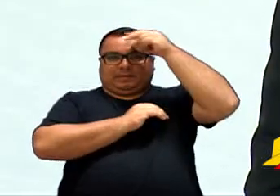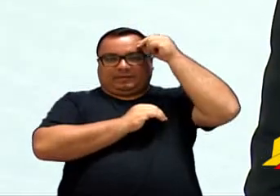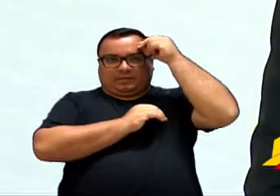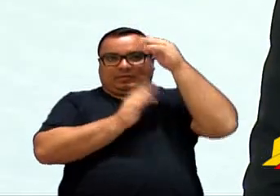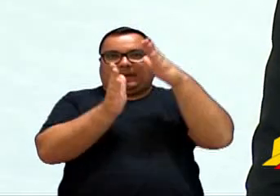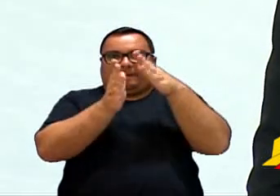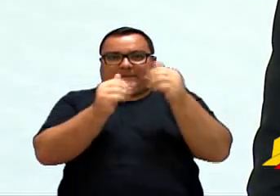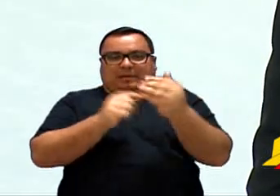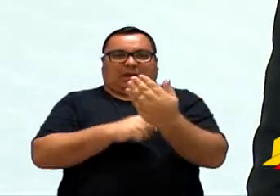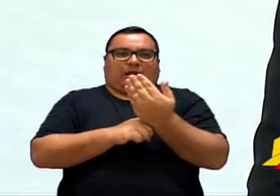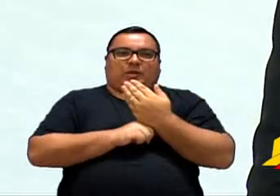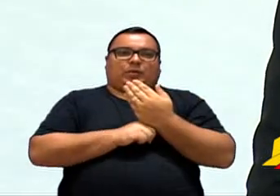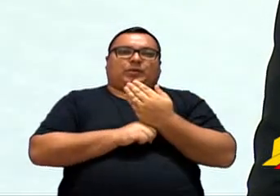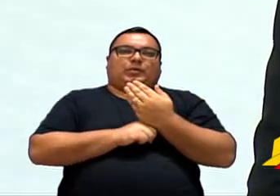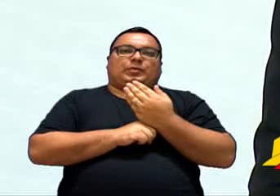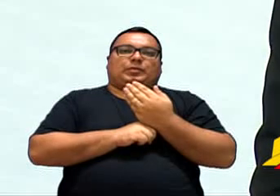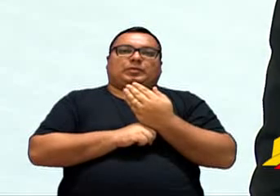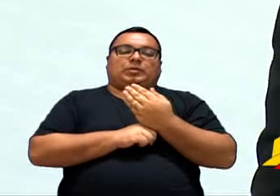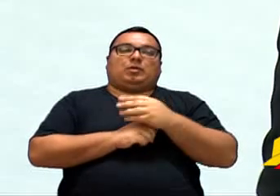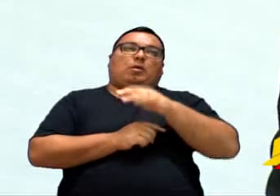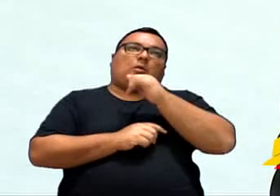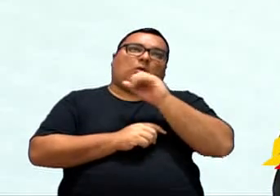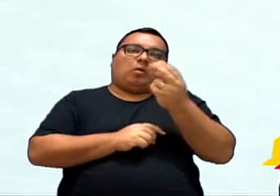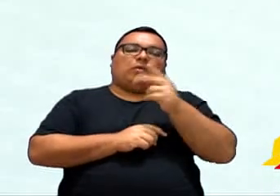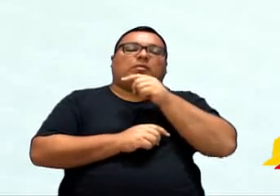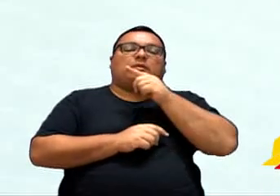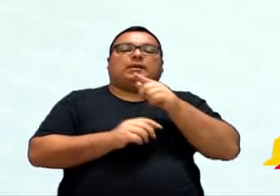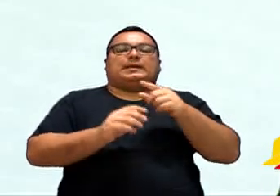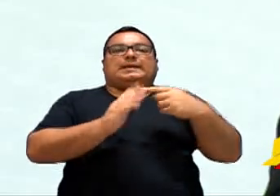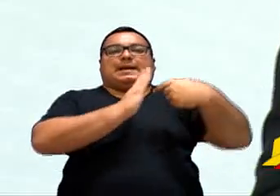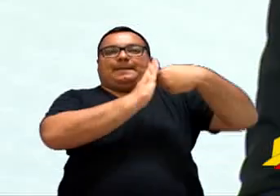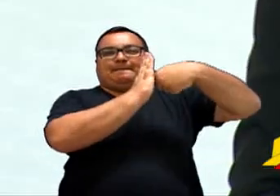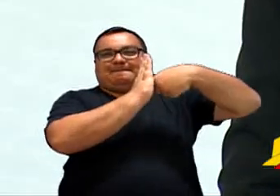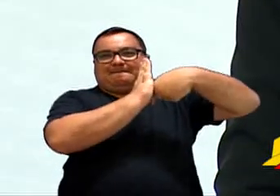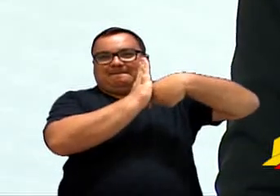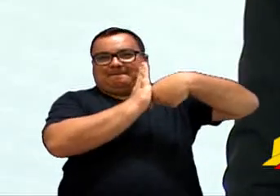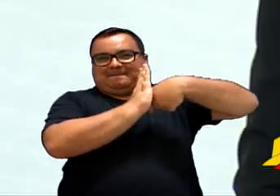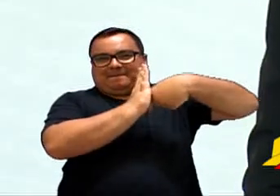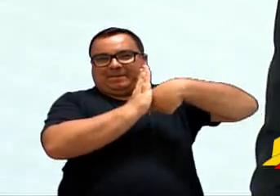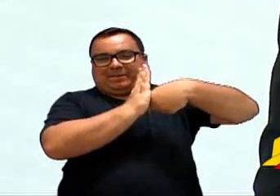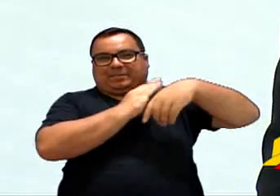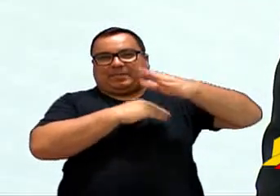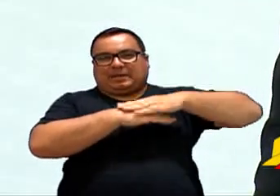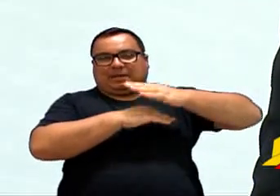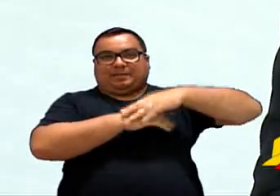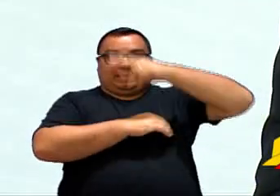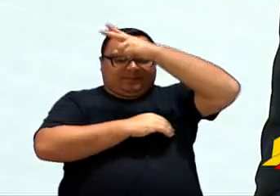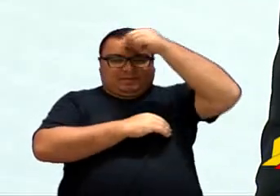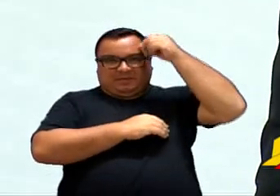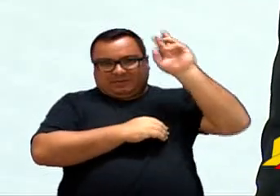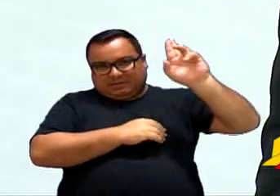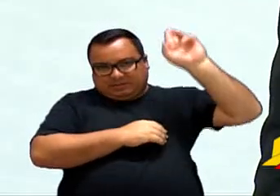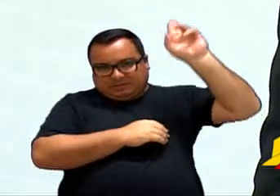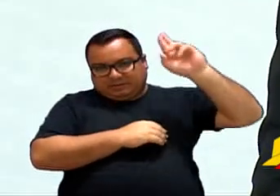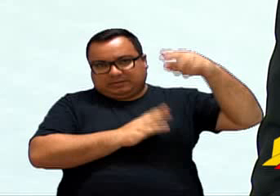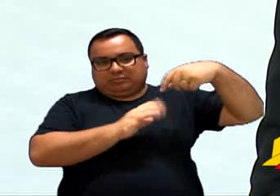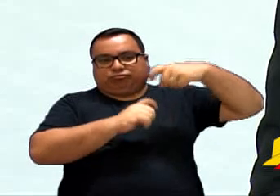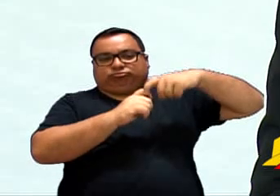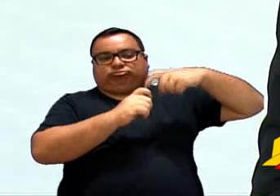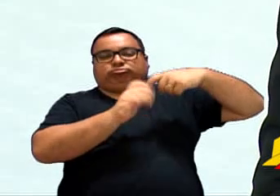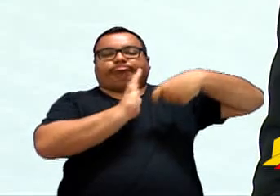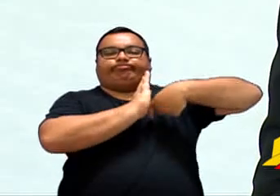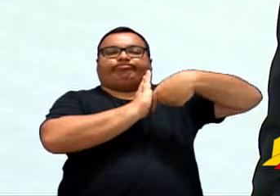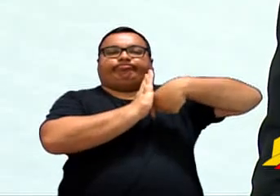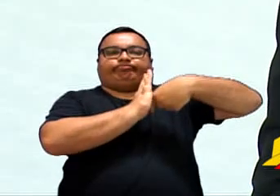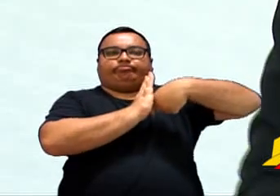procedimento? E quais exames pré-operatórios são realizados pela rede de saúde da prefeitura para a realização dos procedimentos